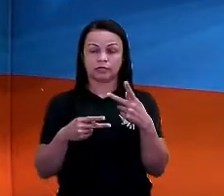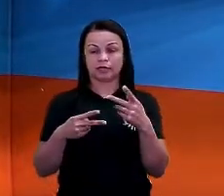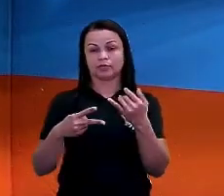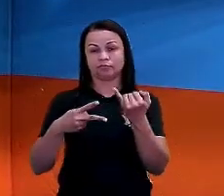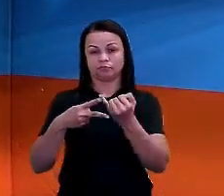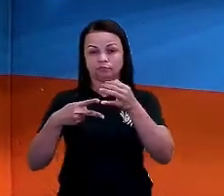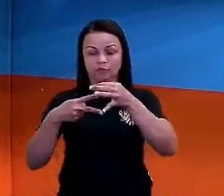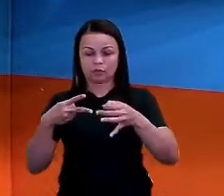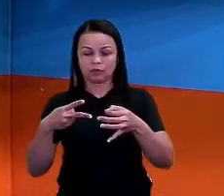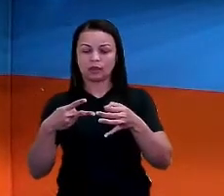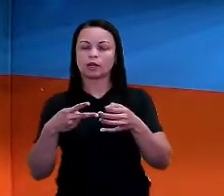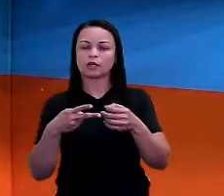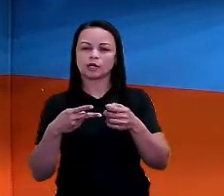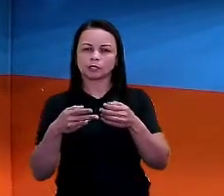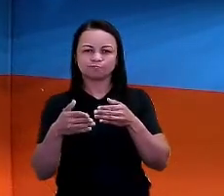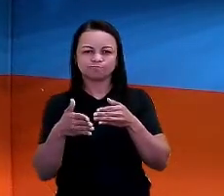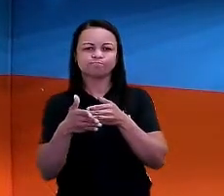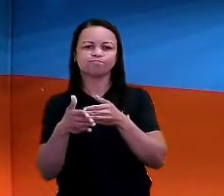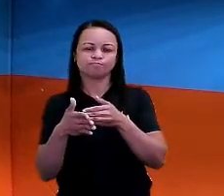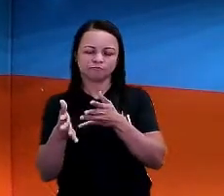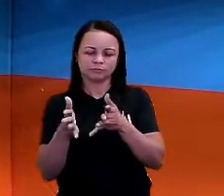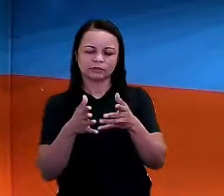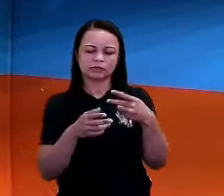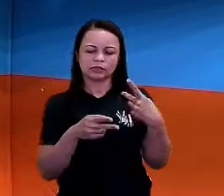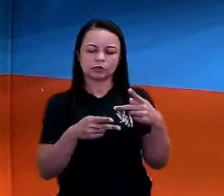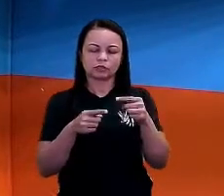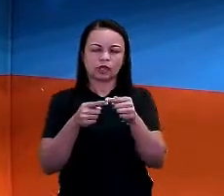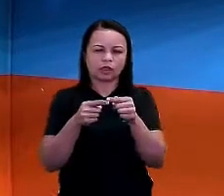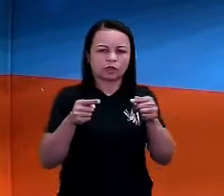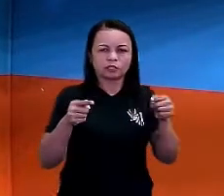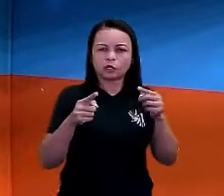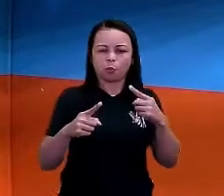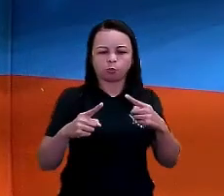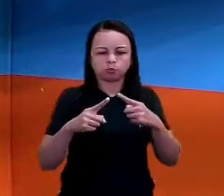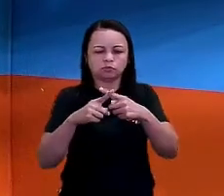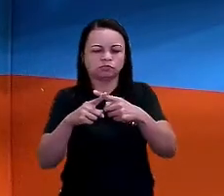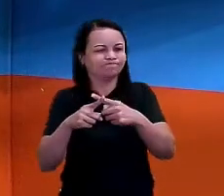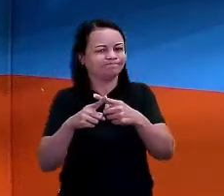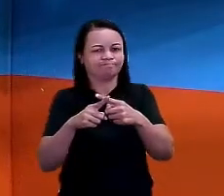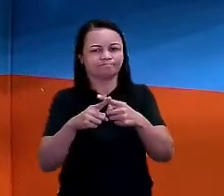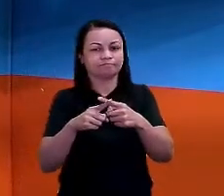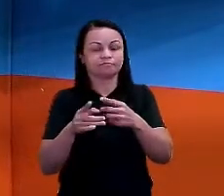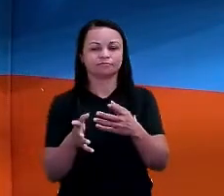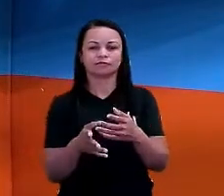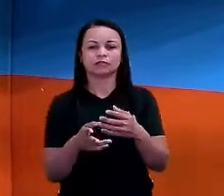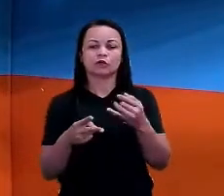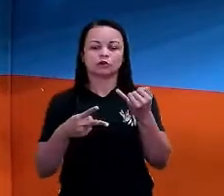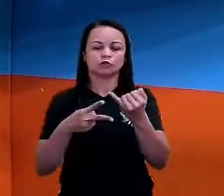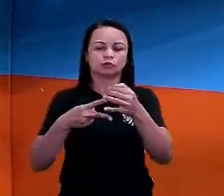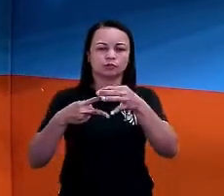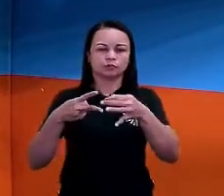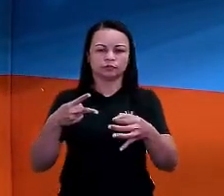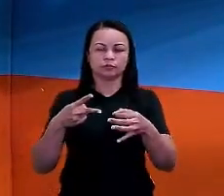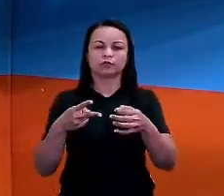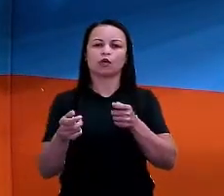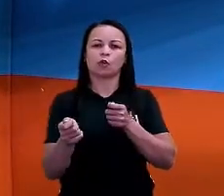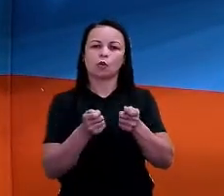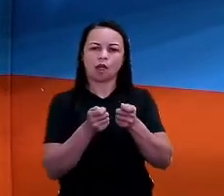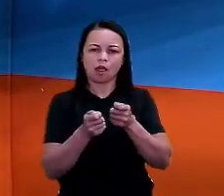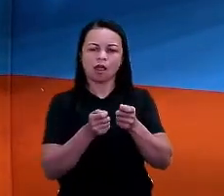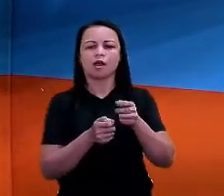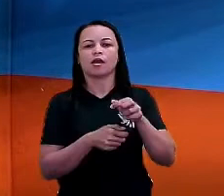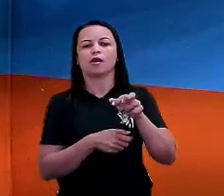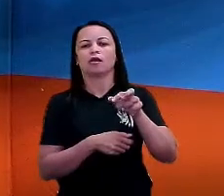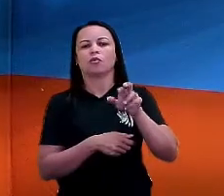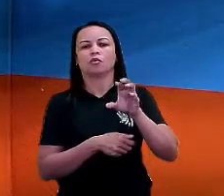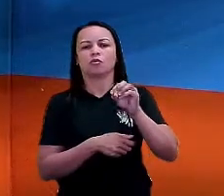de reta, os quais constituem linhas fechadas que não se cruzam. Os polígonos convexos são regulares